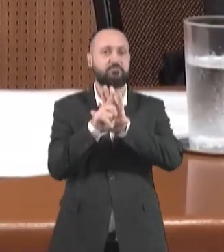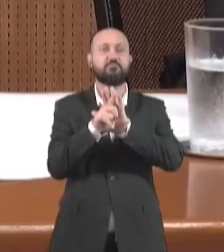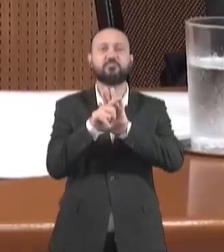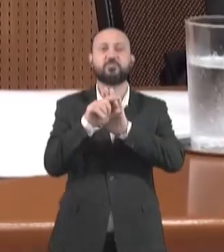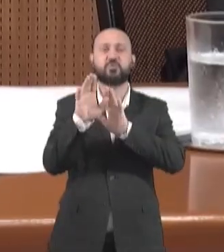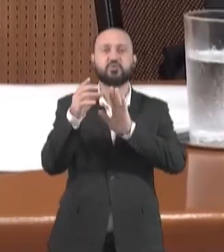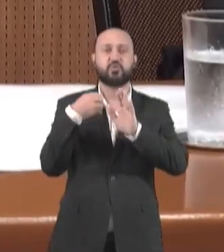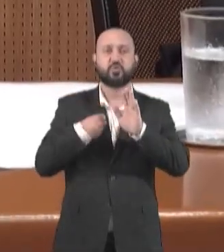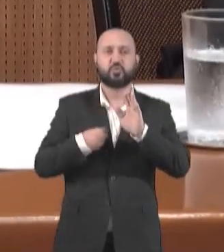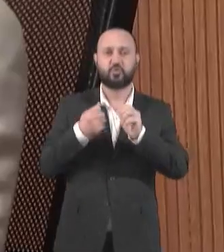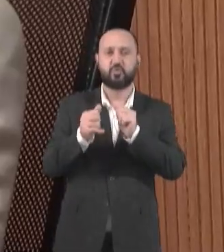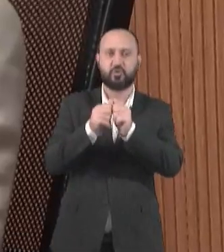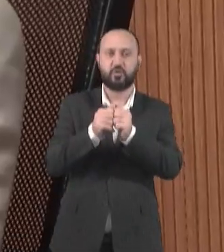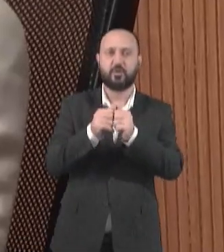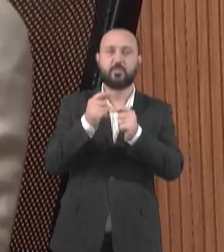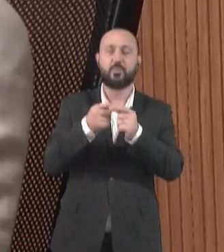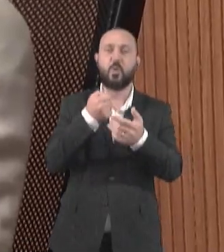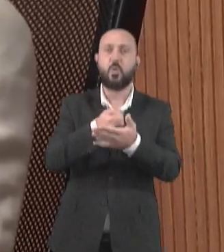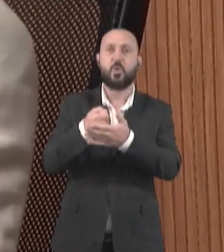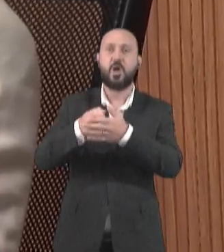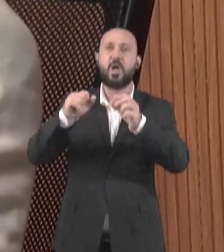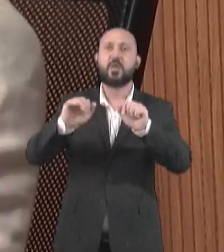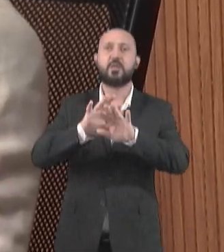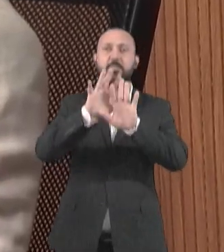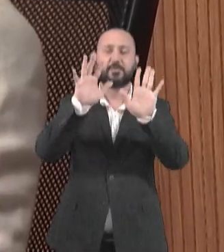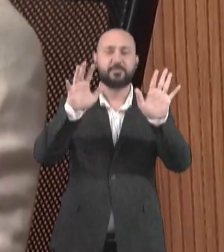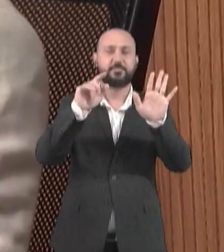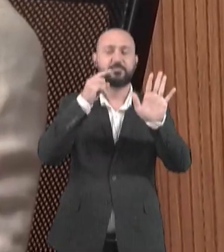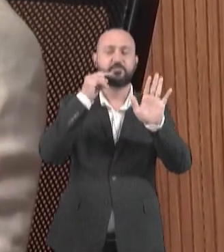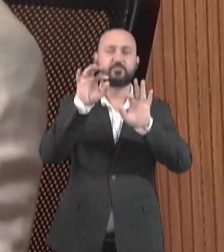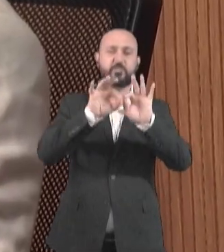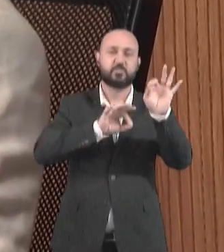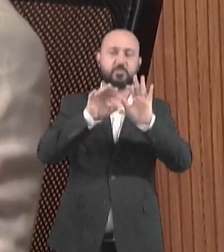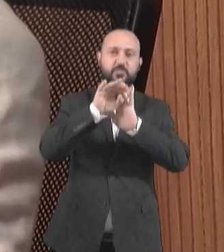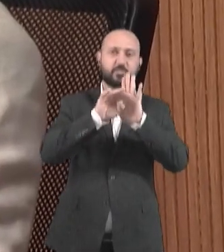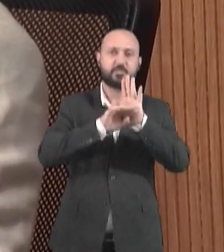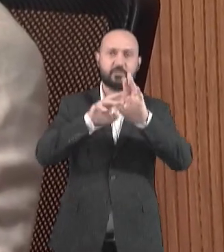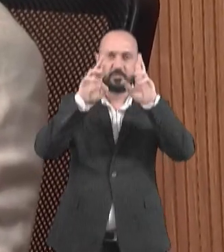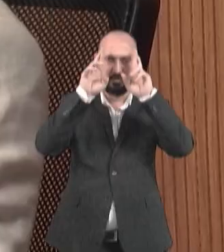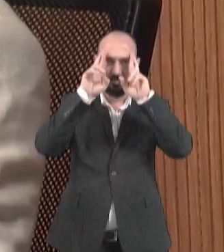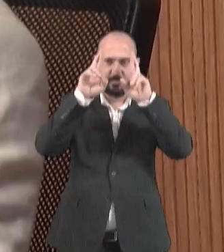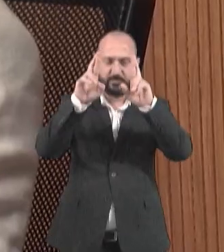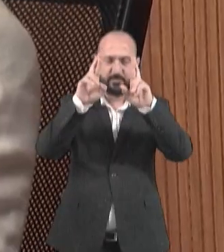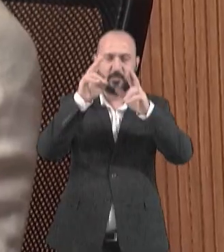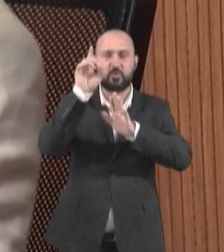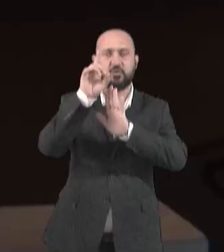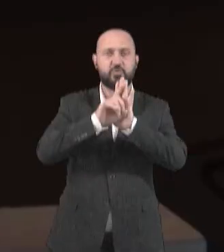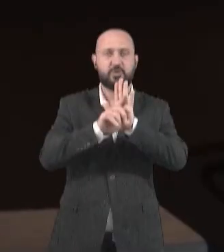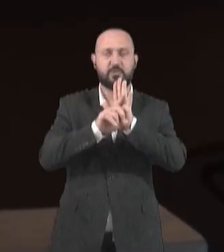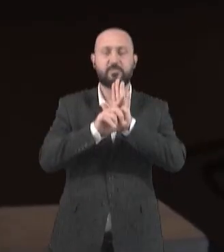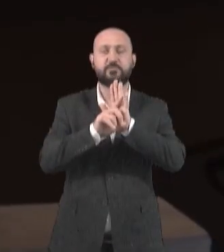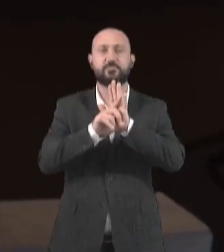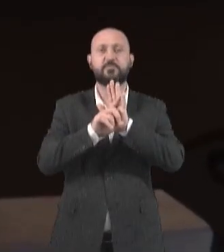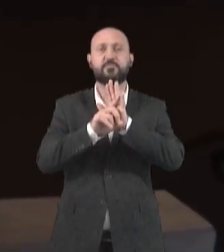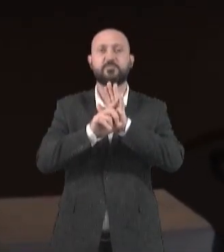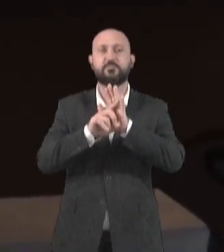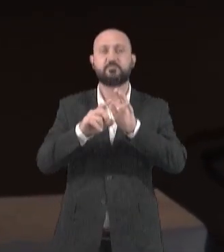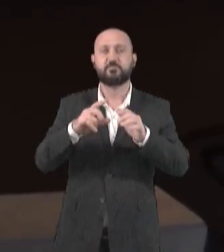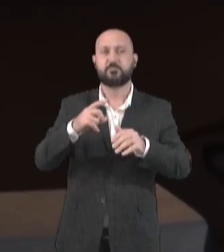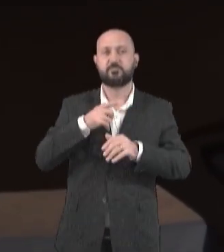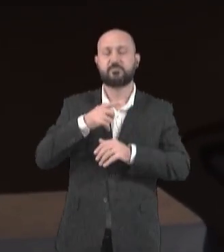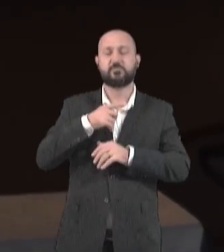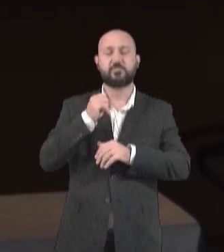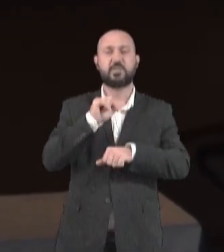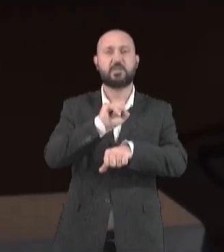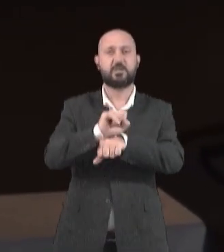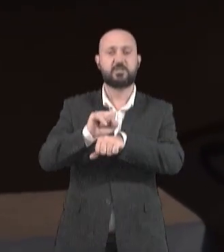legislação já existente, garantindo maior transparência, organização e respeito ao direito do consumidor, que evita, assim,